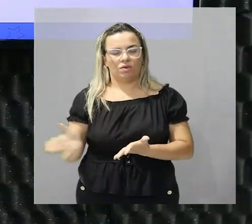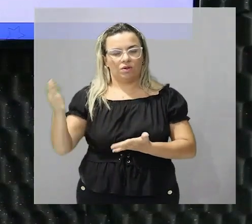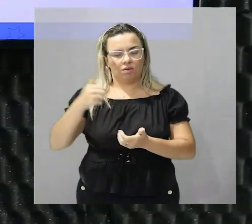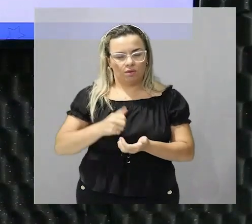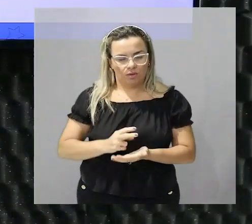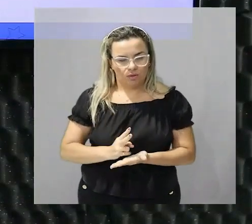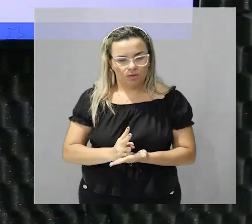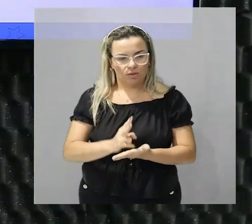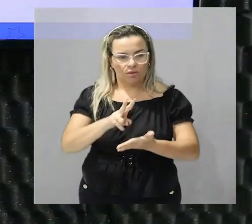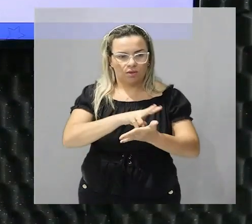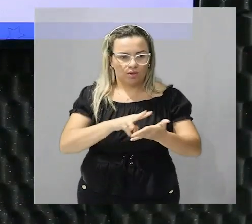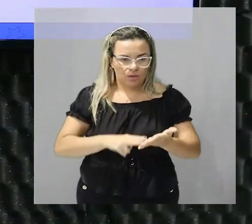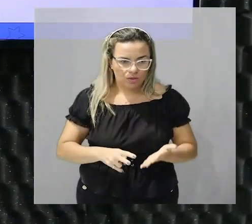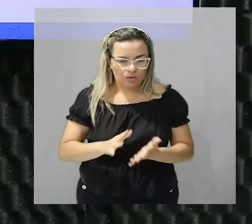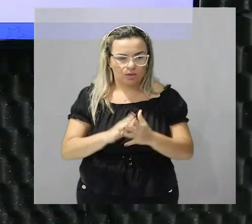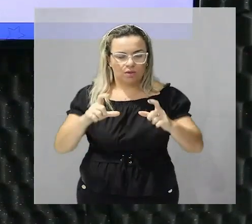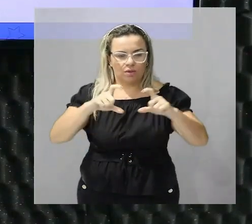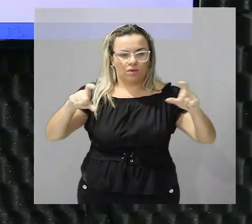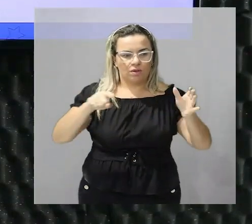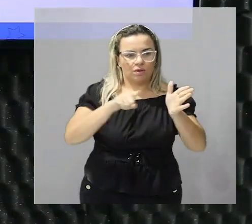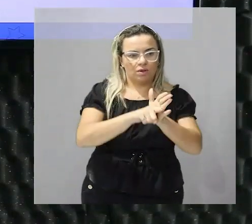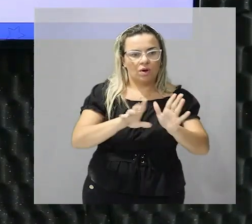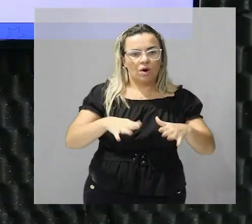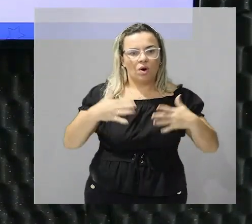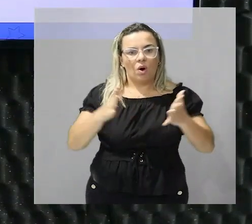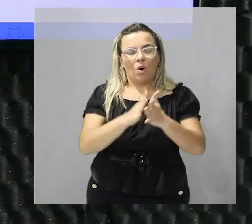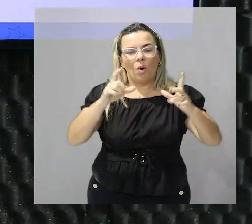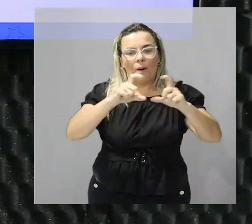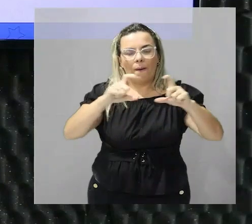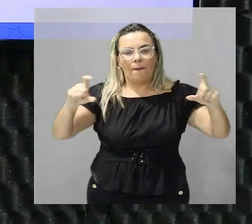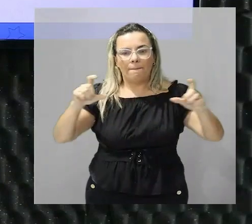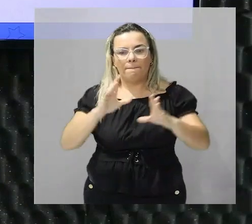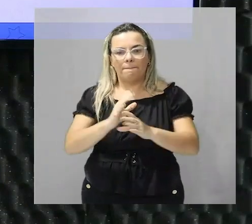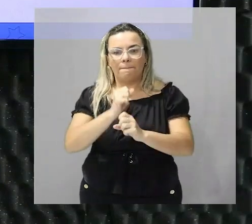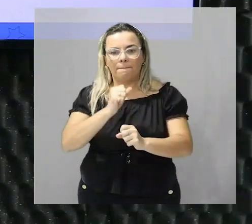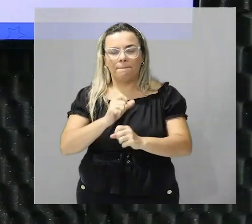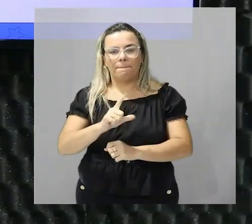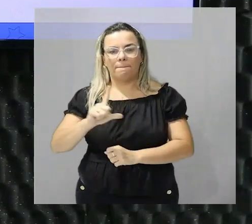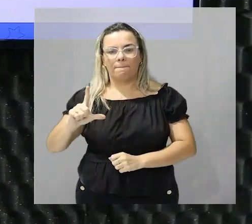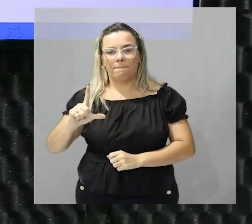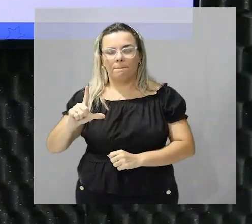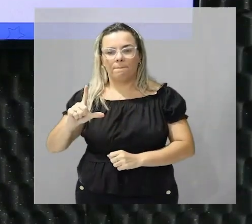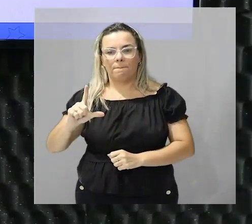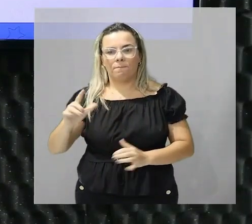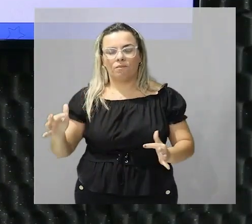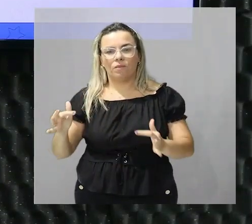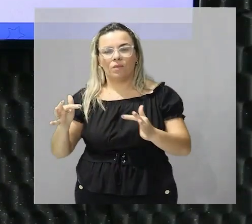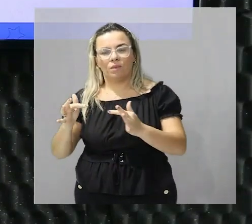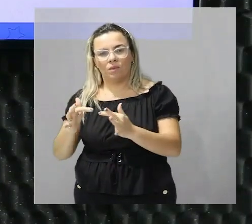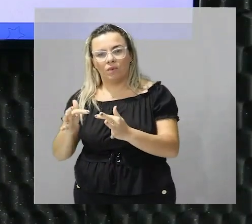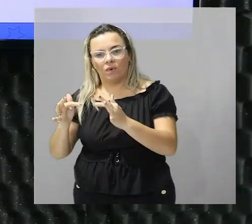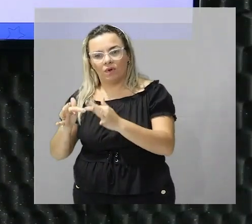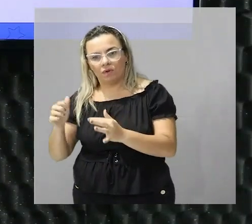questão. Qual é a expressão que determinou o lucro L em função de X